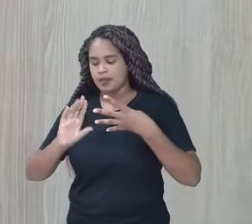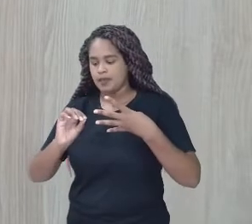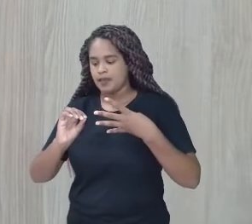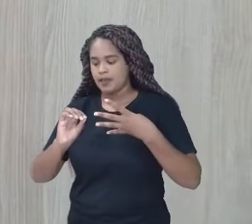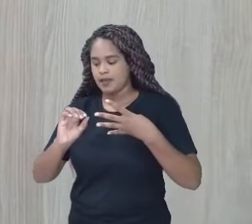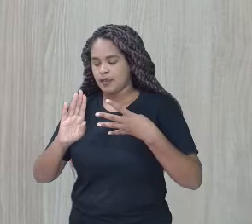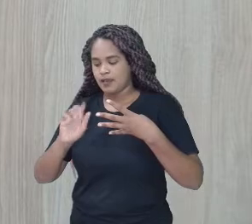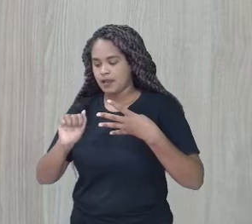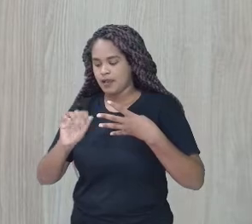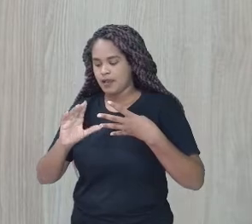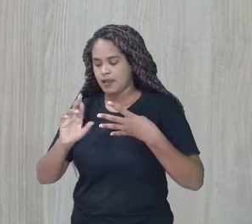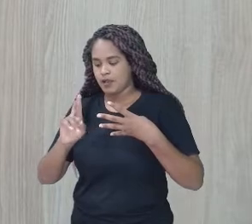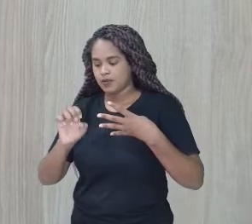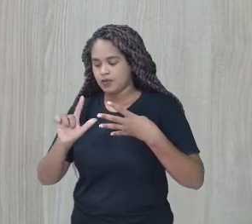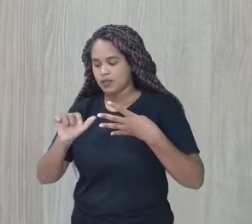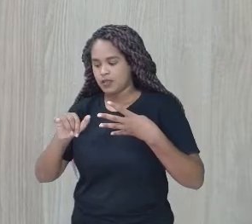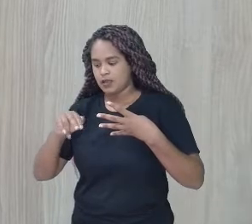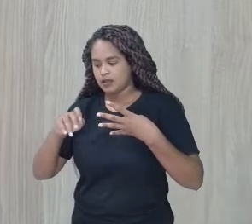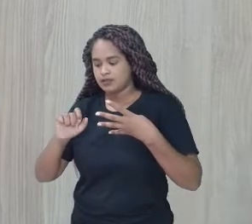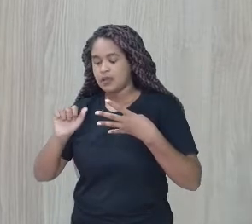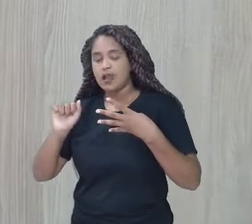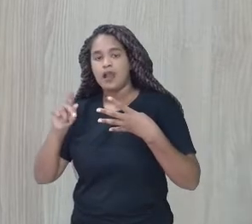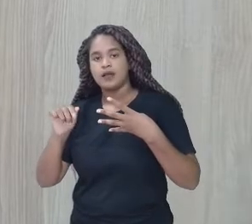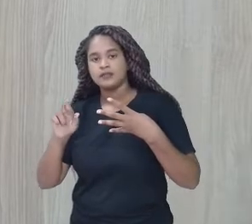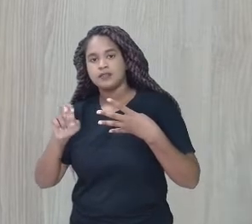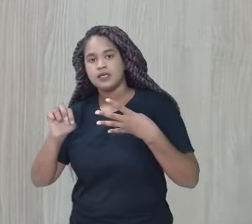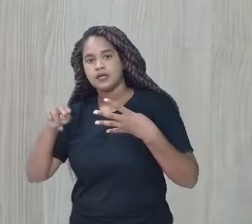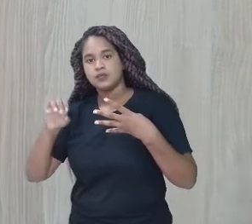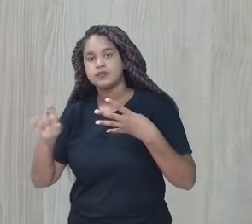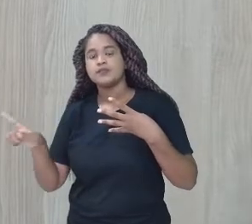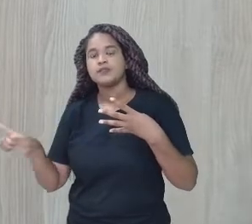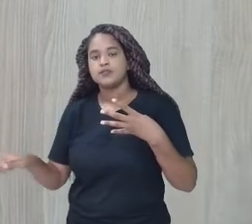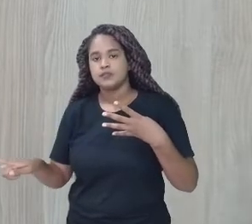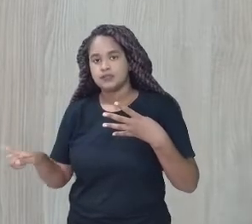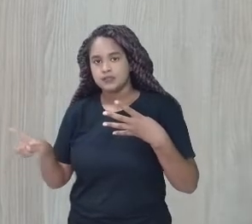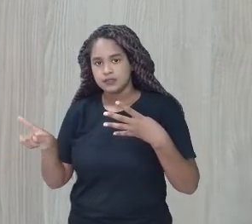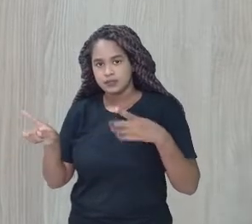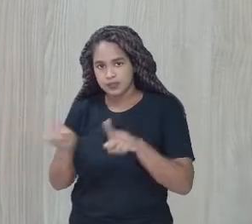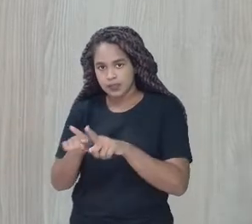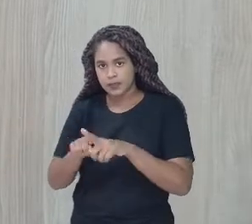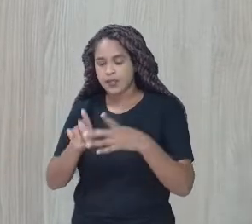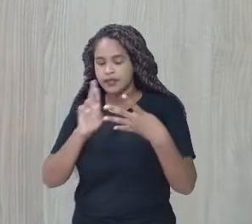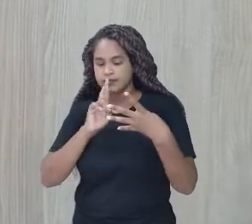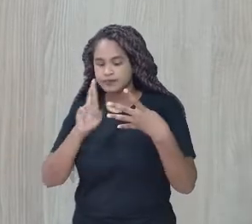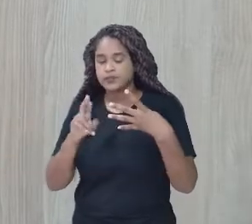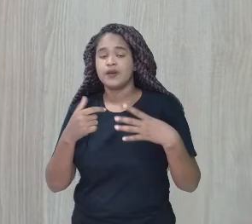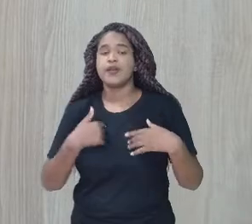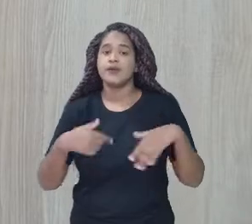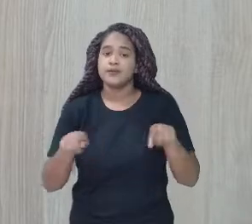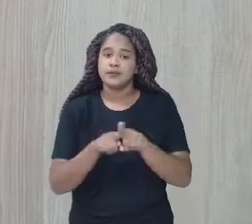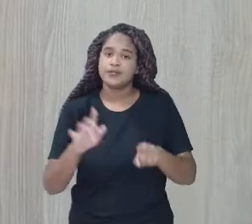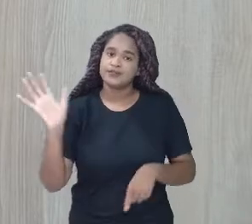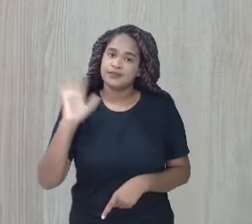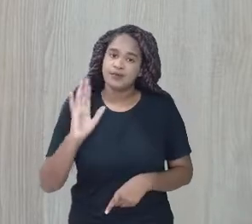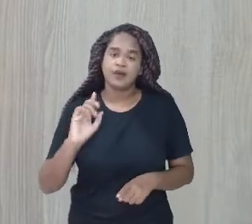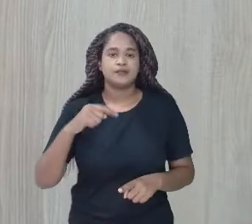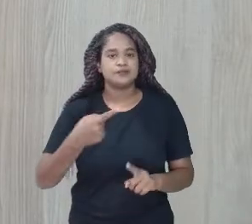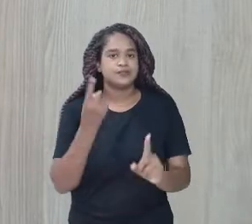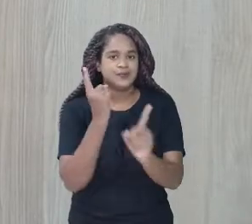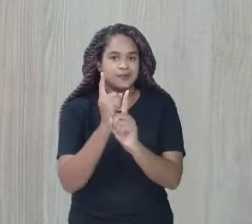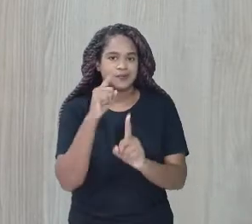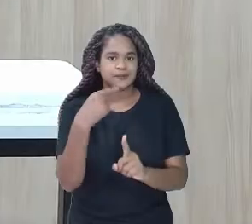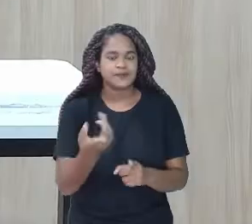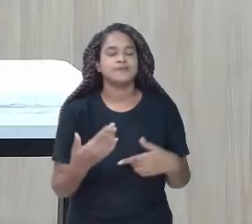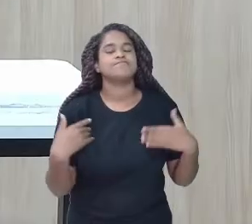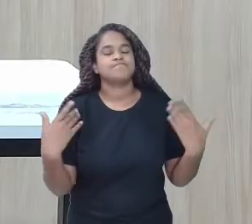letra B, Adriano colocou letra B. Então, eles dois foi que responderam até agora. E eu já me despeço de vocês até o nosso próximo encontro.